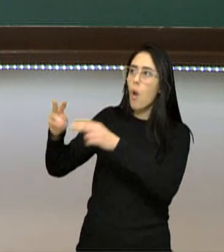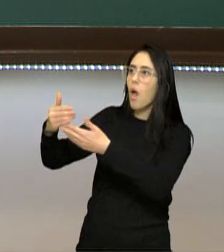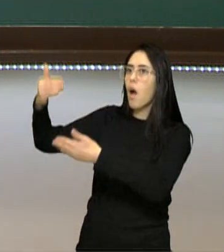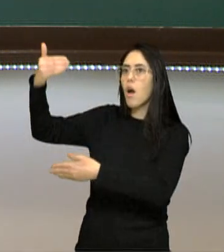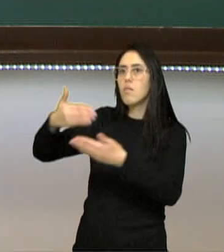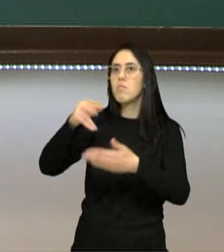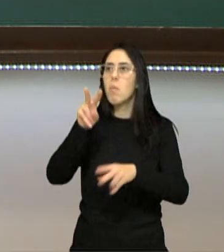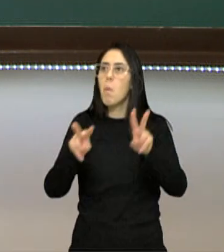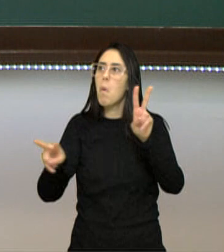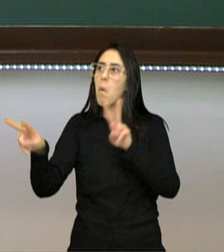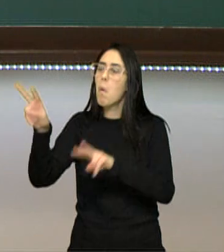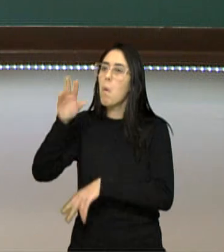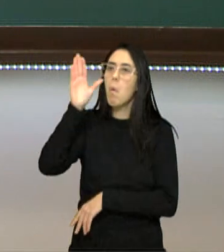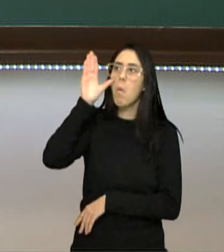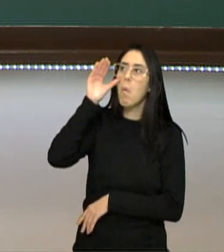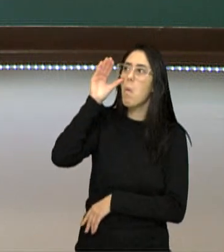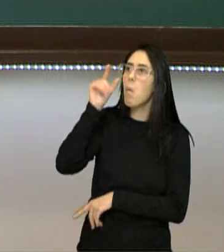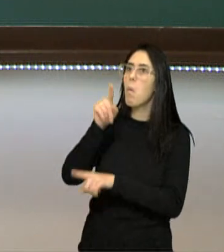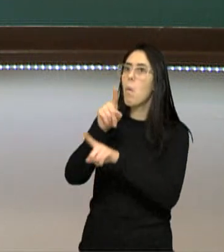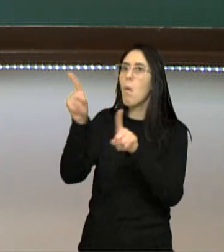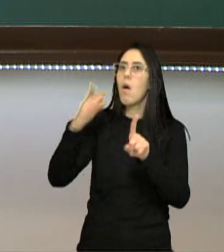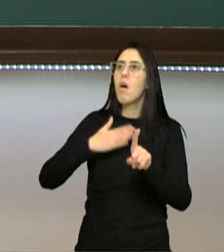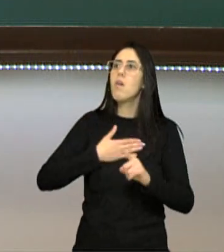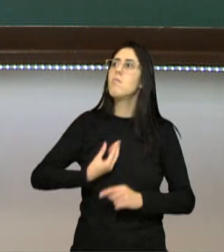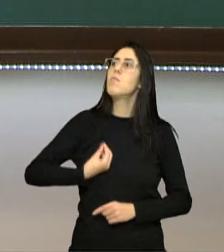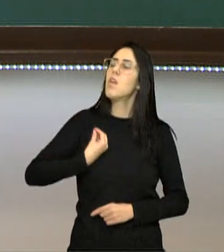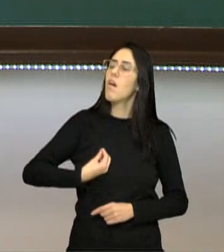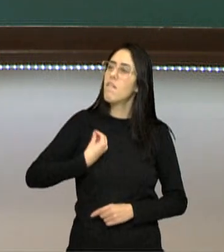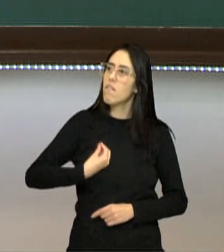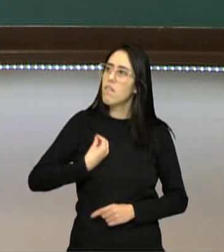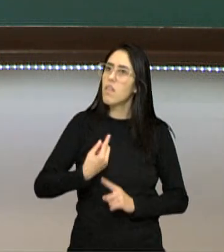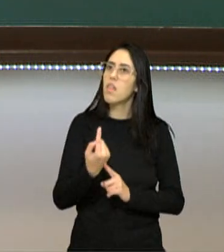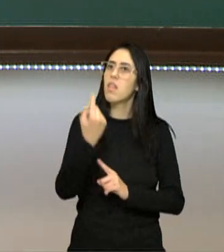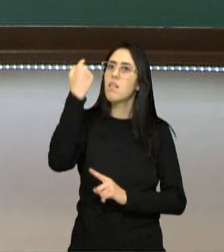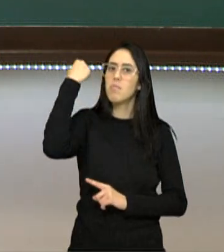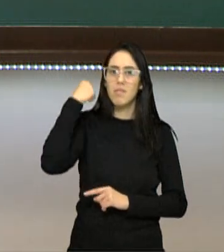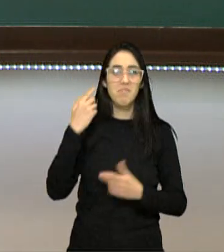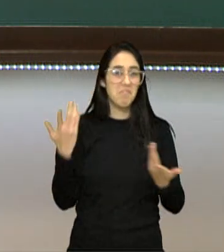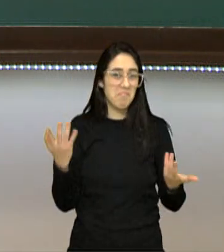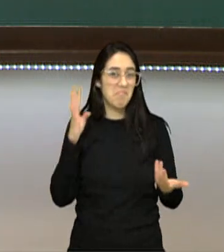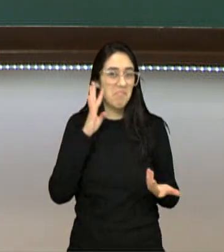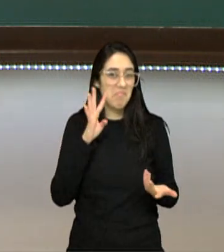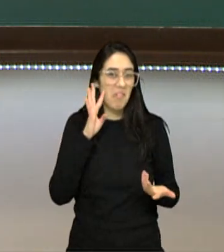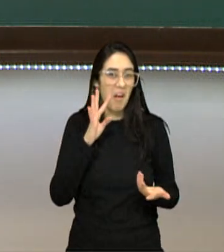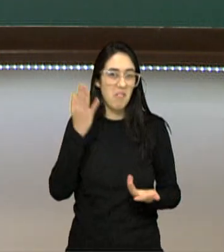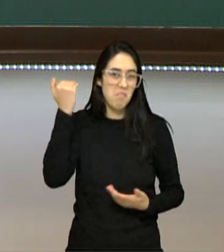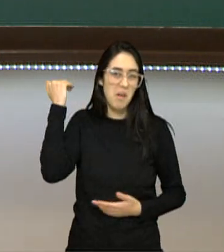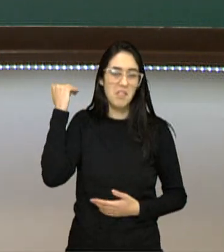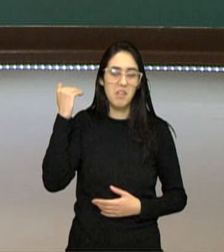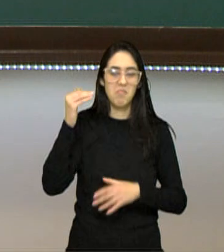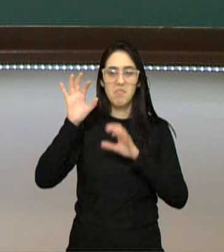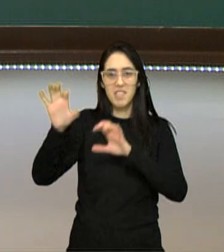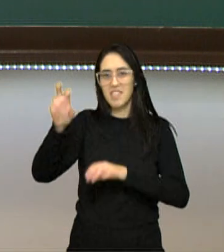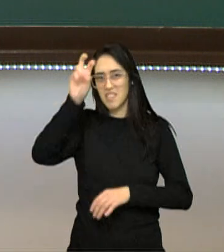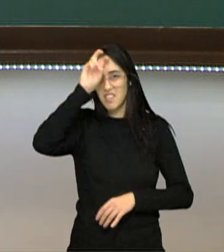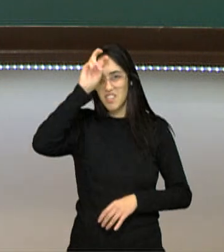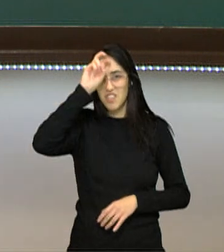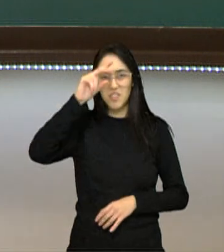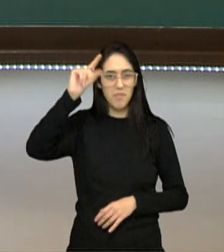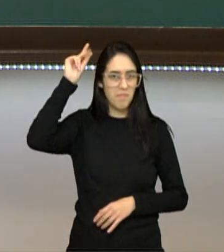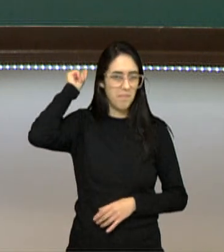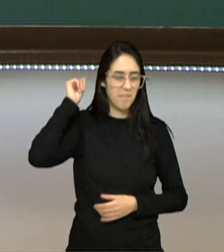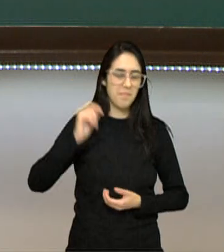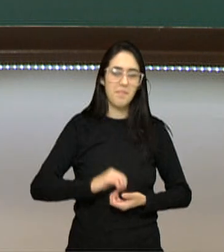ter uma ideia, uma vaga noção de como foi a vida passada. Olha que legal o pensamento do egípcio